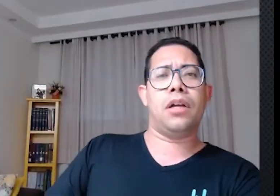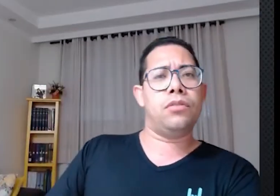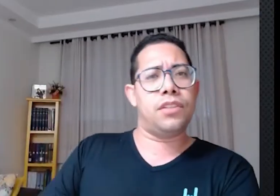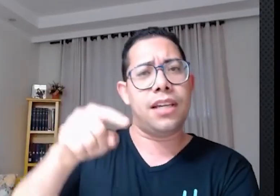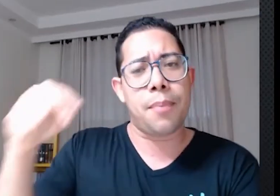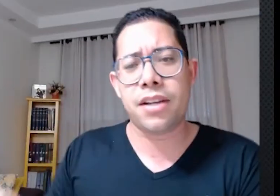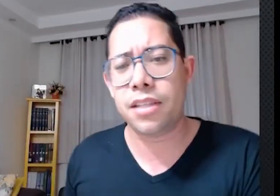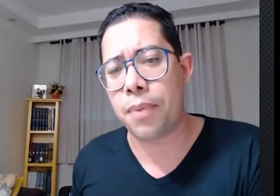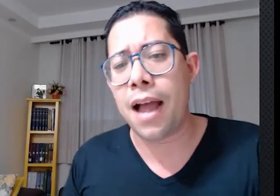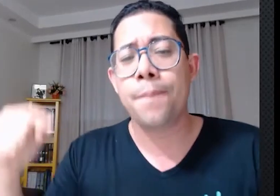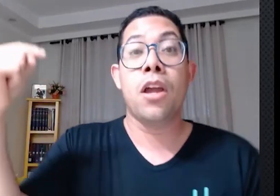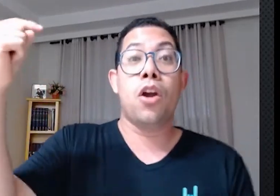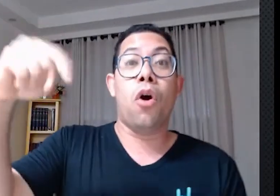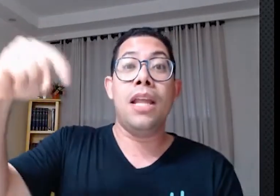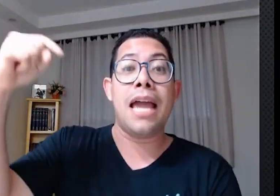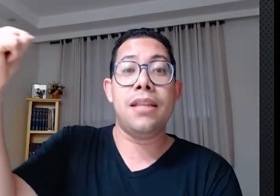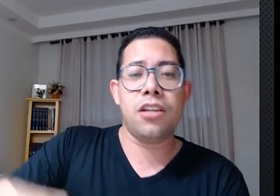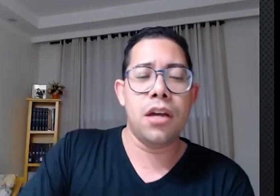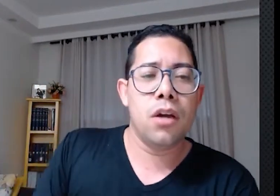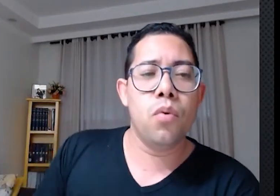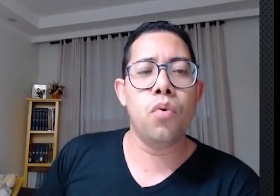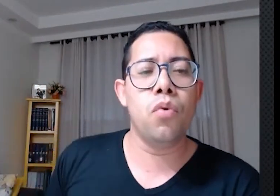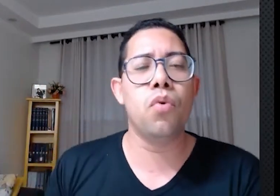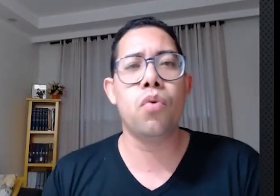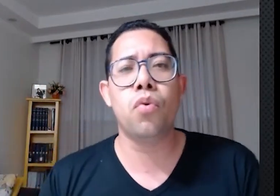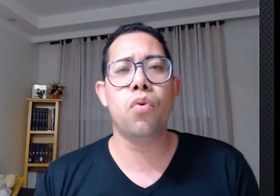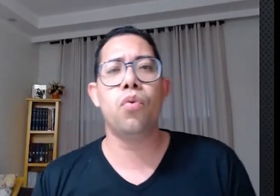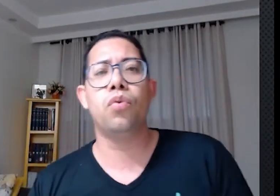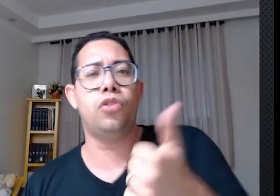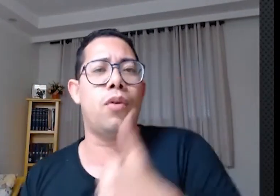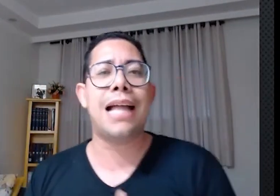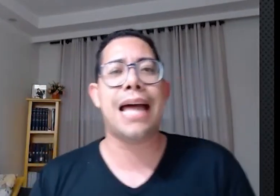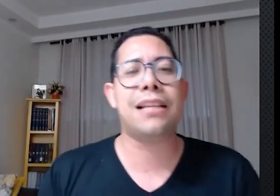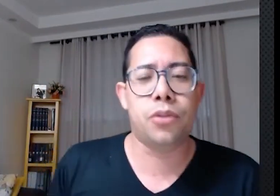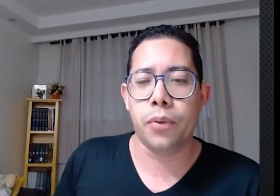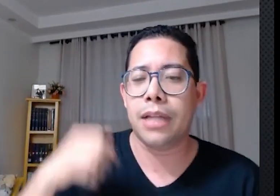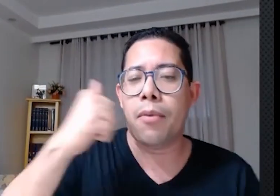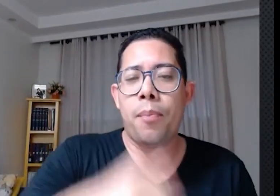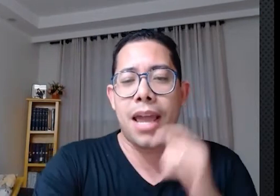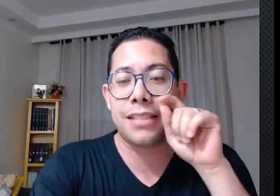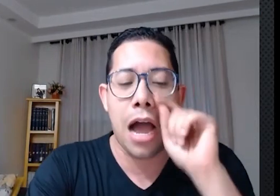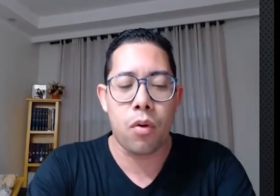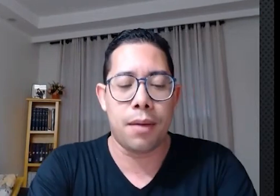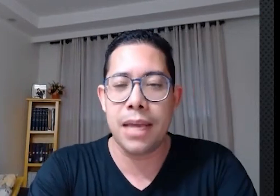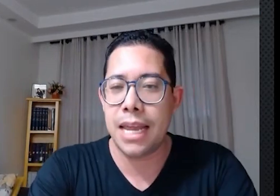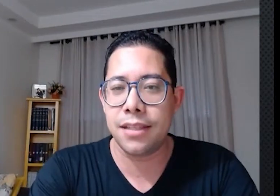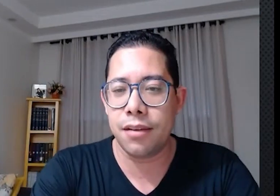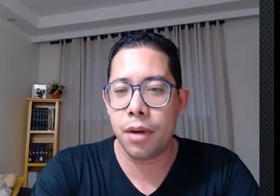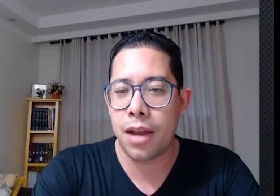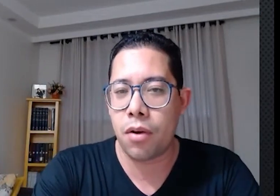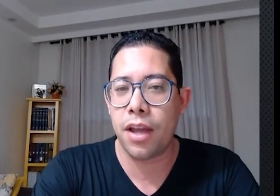vídeo. Então, se você quiser participar, corre lá e deixa o seu cadastro, tá bom? Para essa aula.